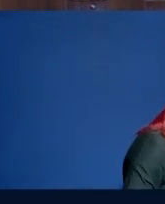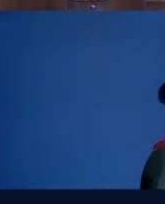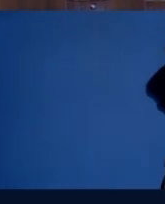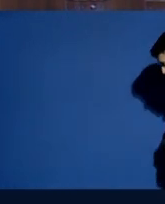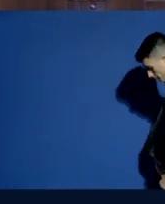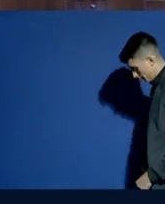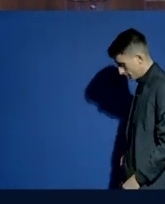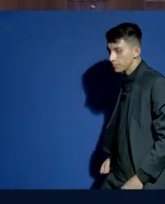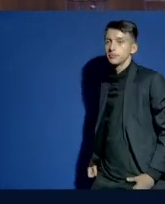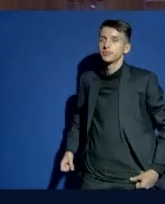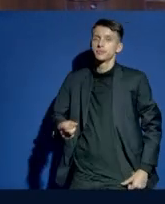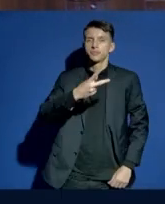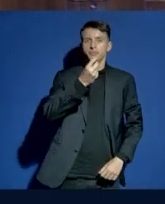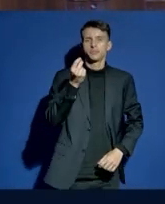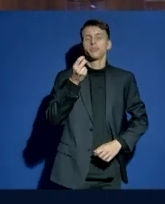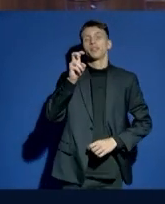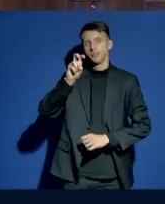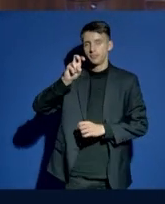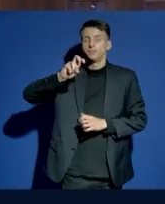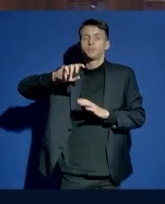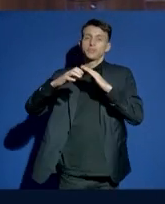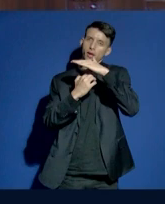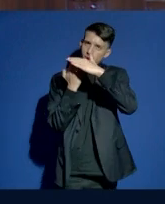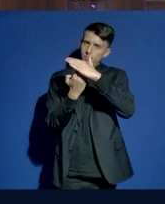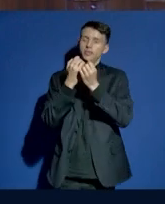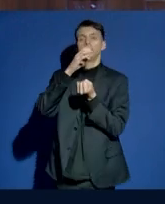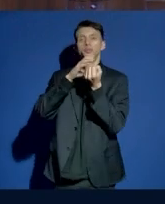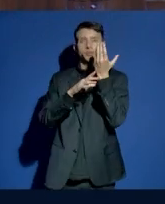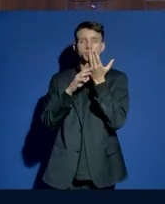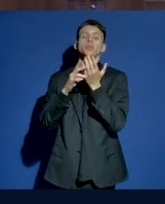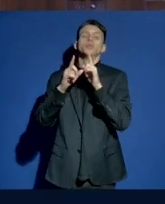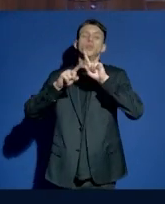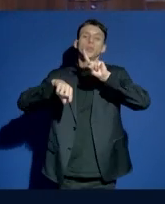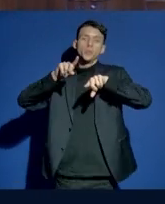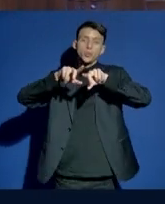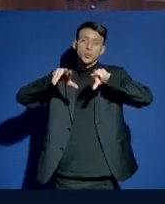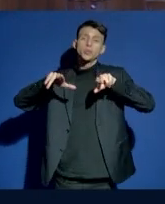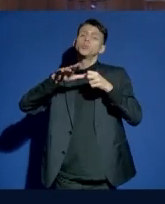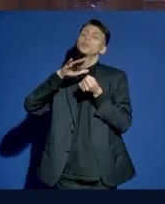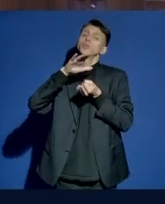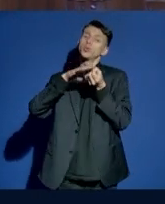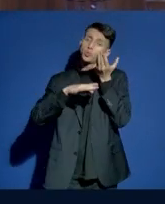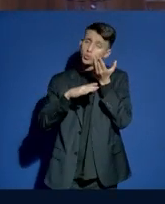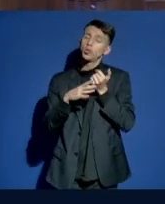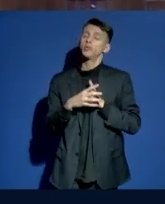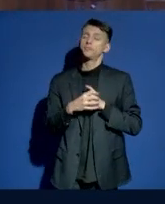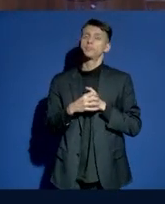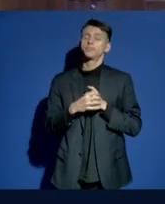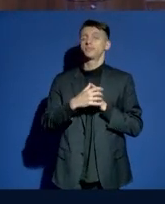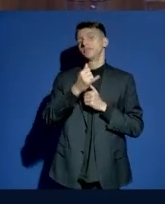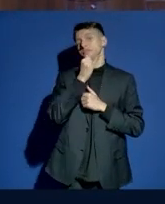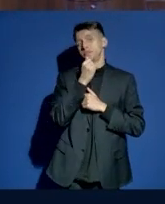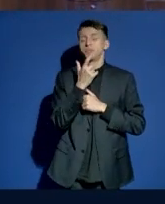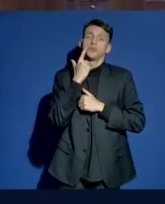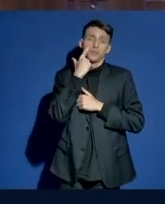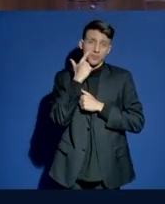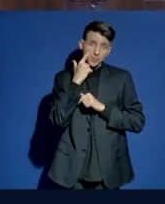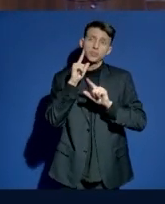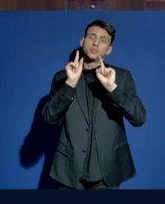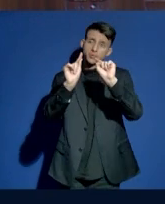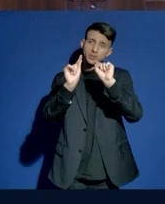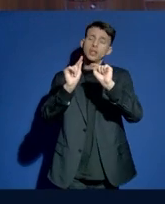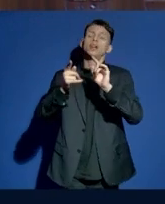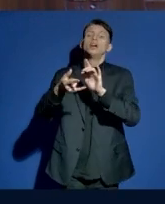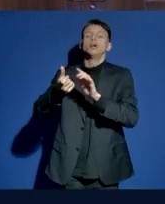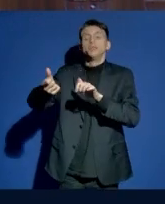2005, a Kimberlite desenvolveu um produto chamado Kimcoat. De que forma? A gente via que os fertilizantes